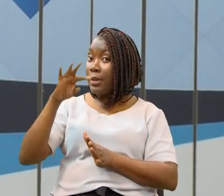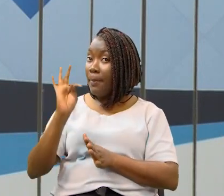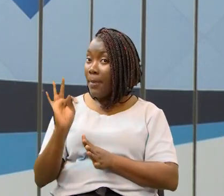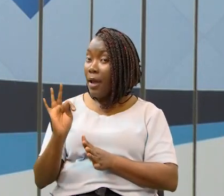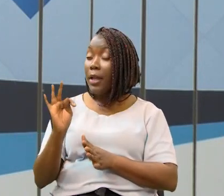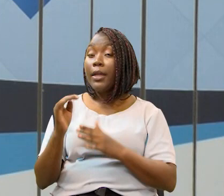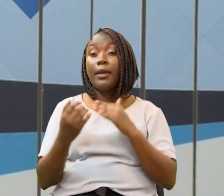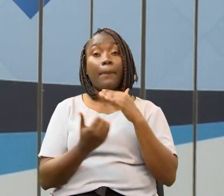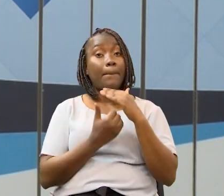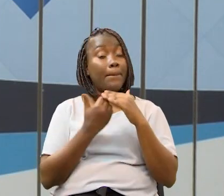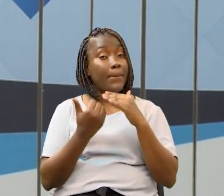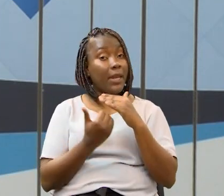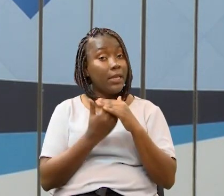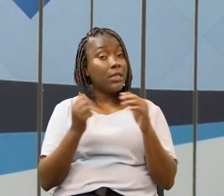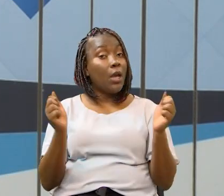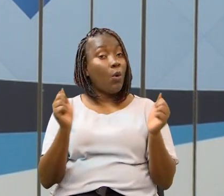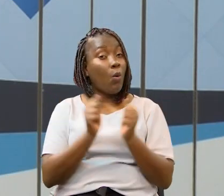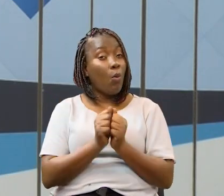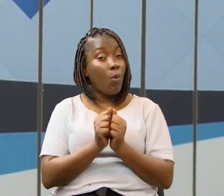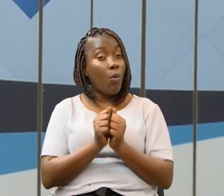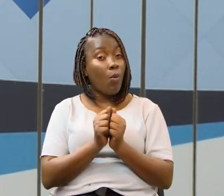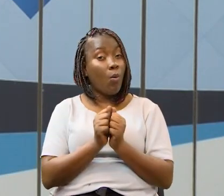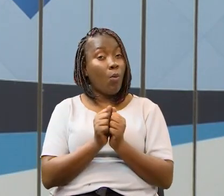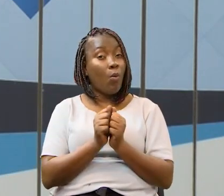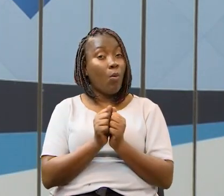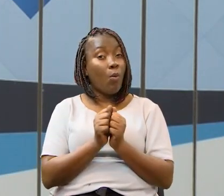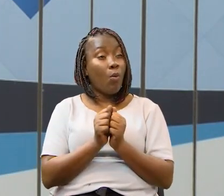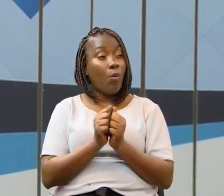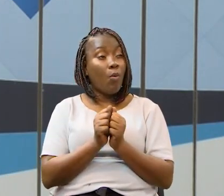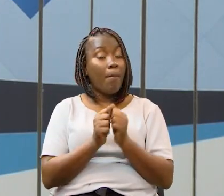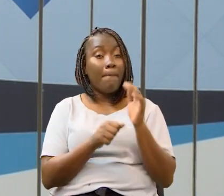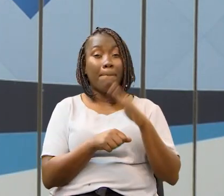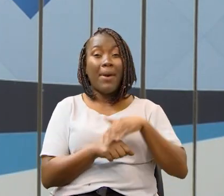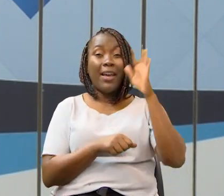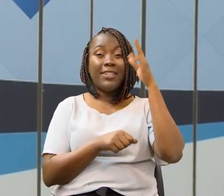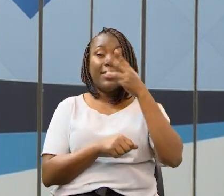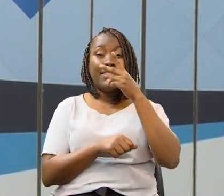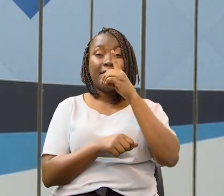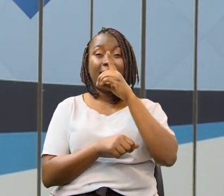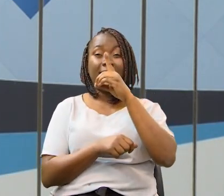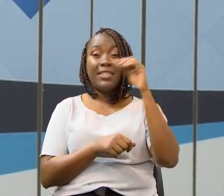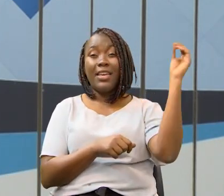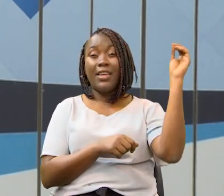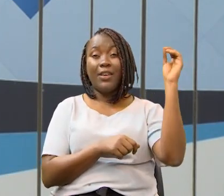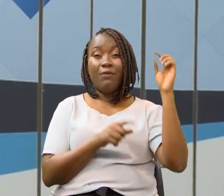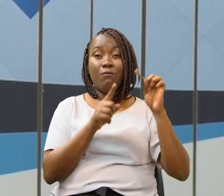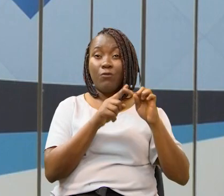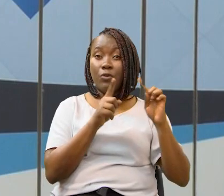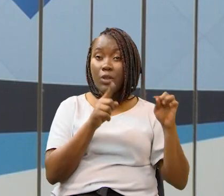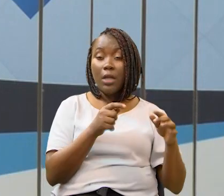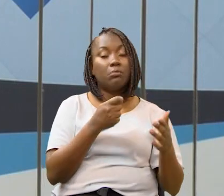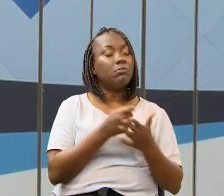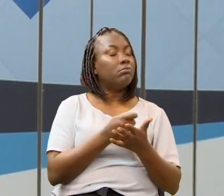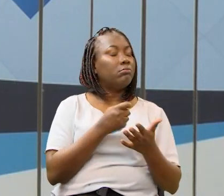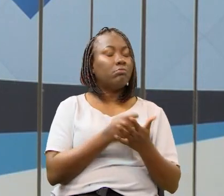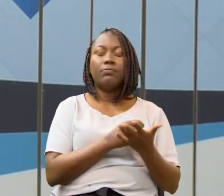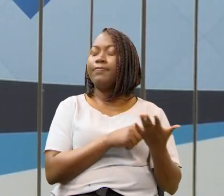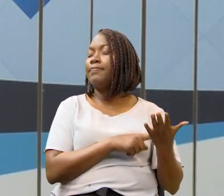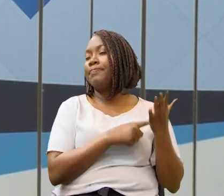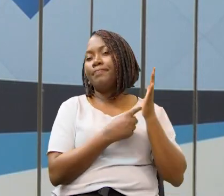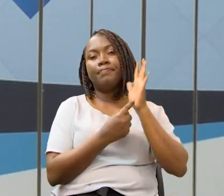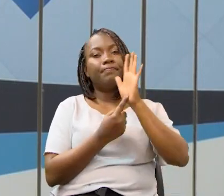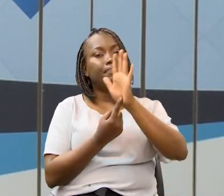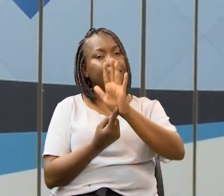Trabalho, né? As empresas com mais de 100 funcionários, né, de 100 para cima, precisa, de fato,